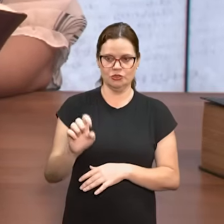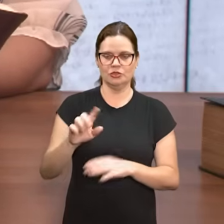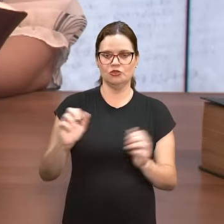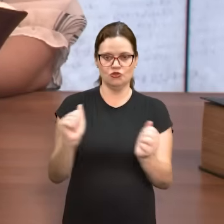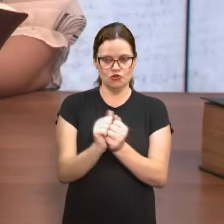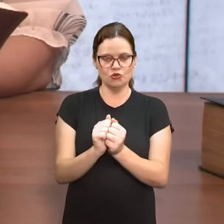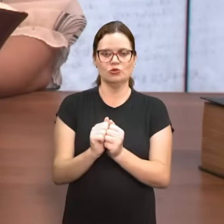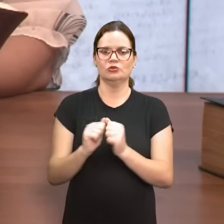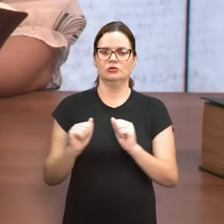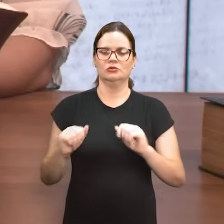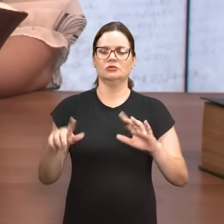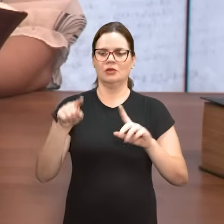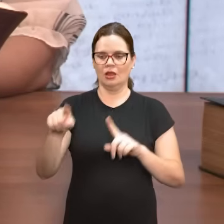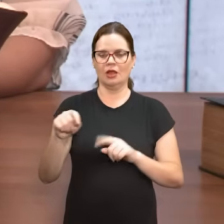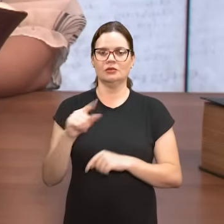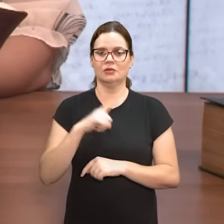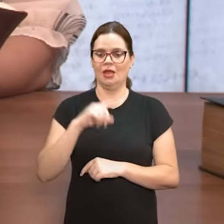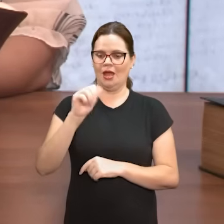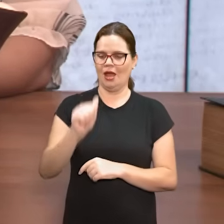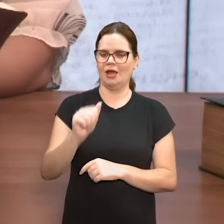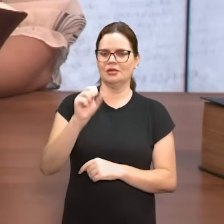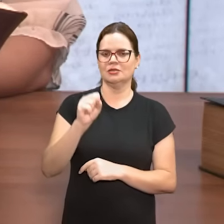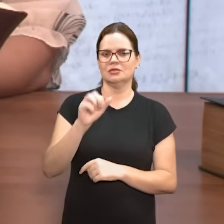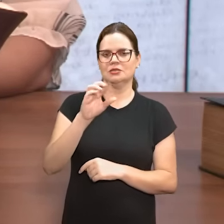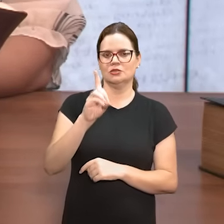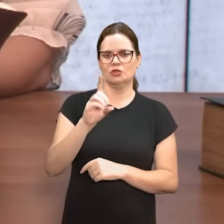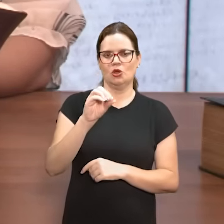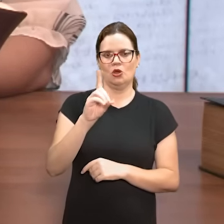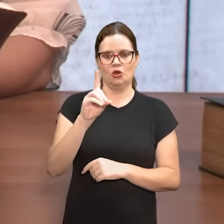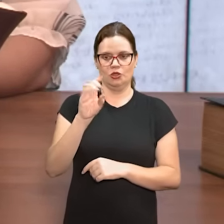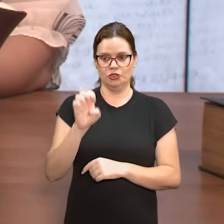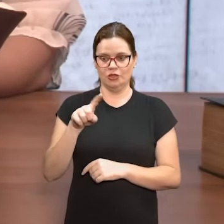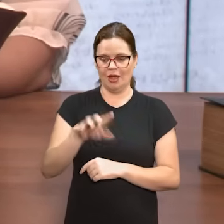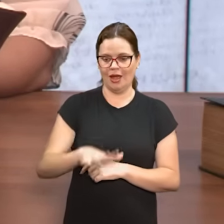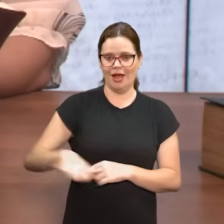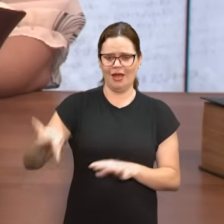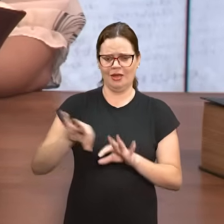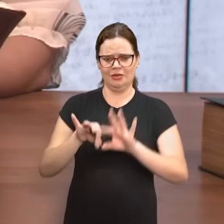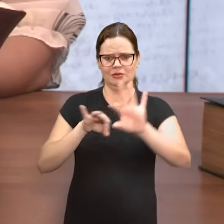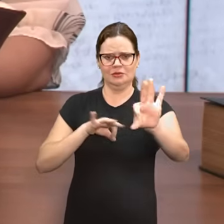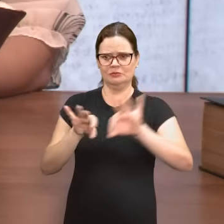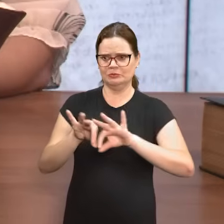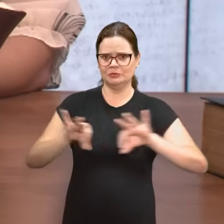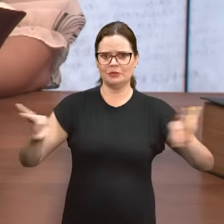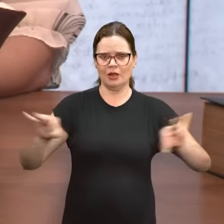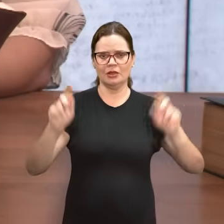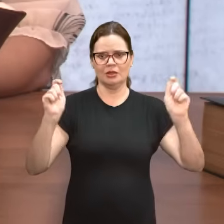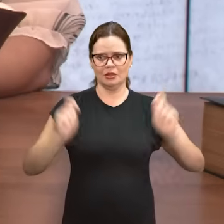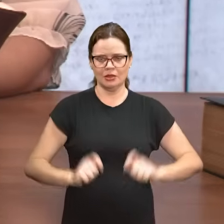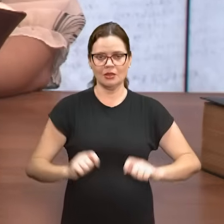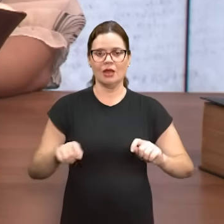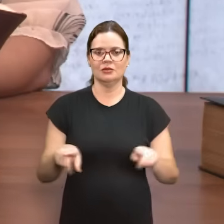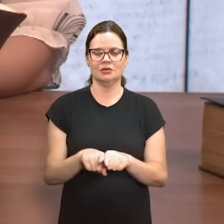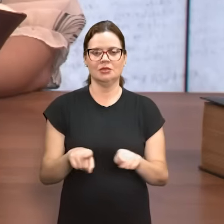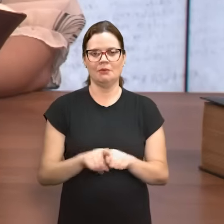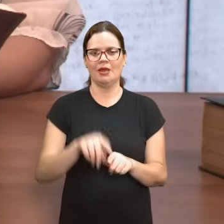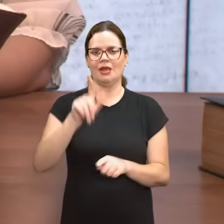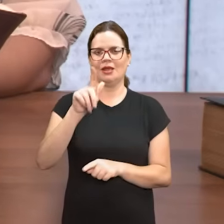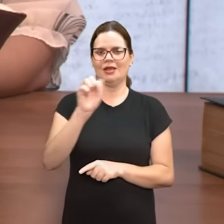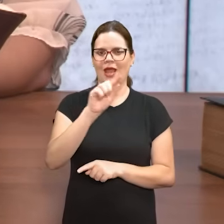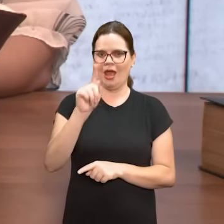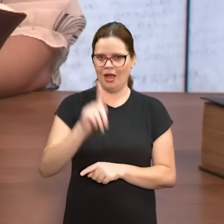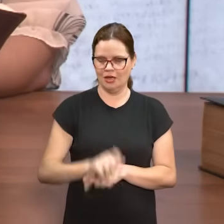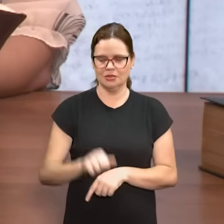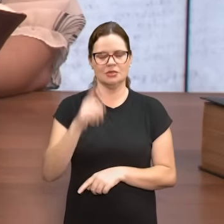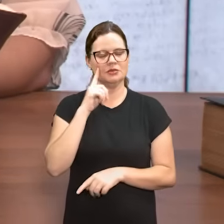aldeias. Asdod, os lugares da sua jurisdição e as suas aldeias. Gaza, os lugares